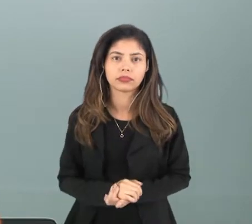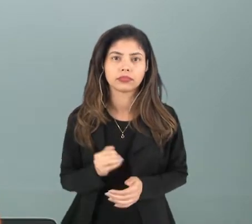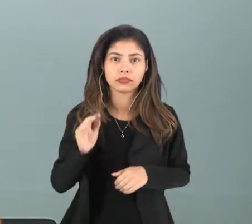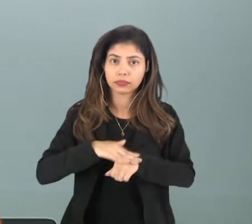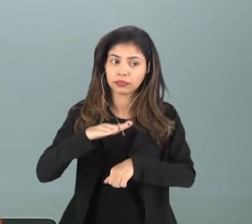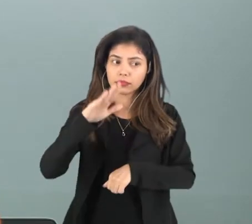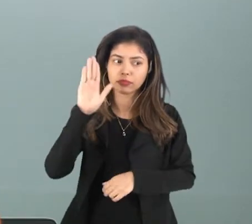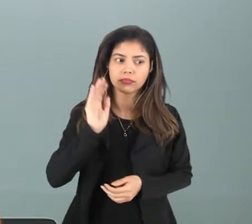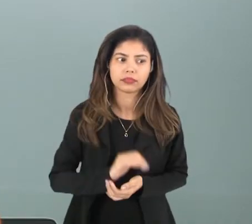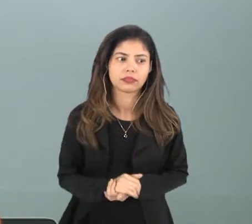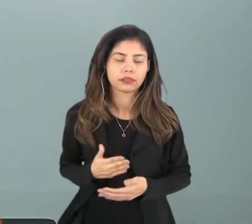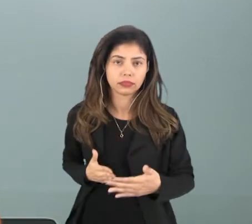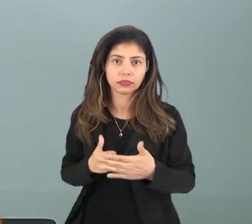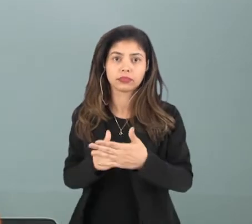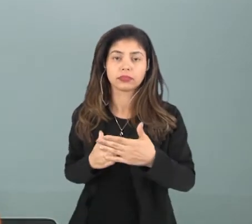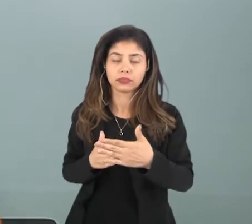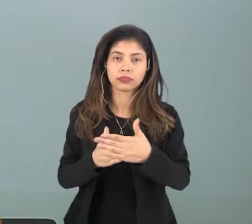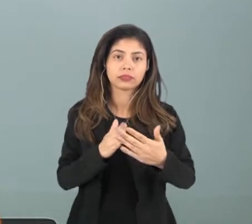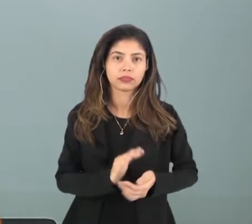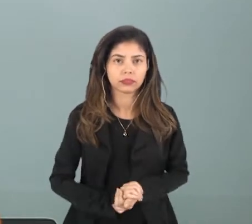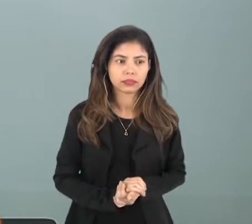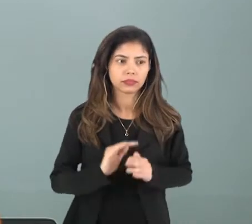mais limitada, né? Não tem escolas